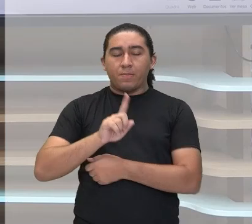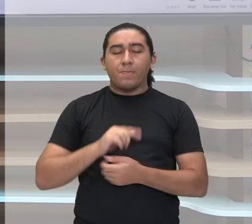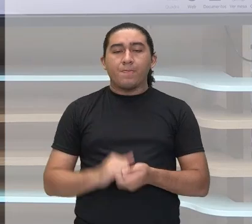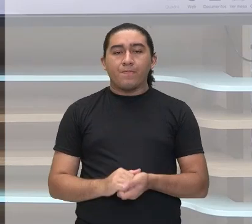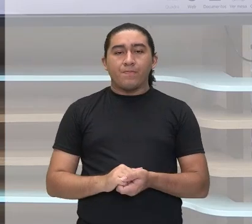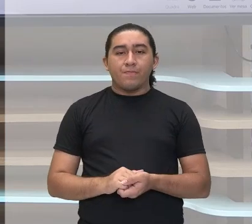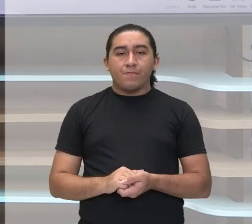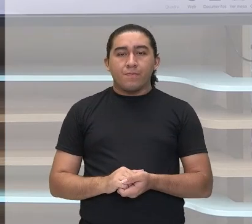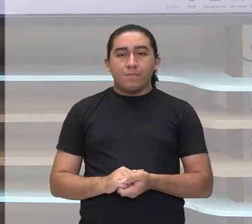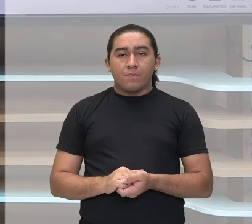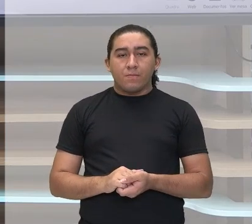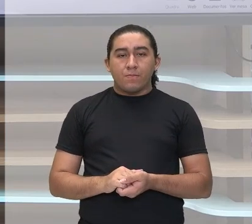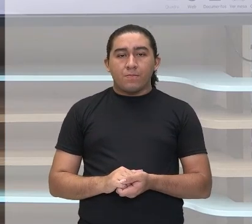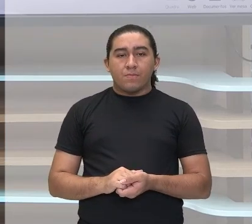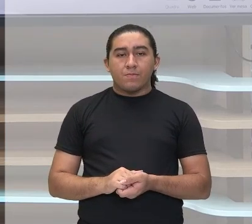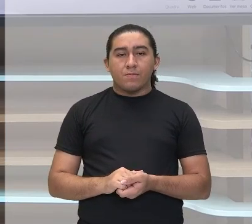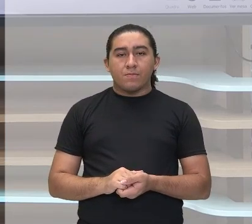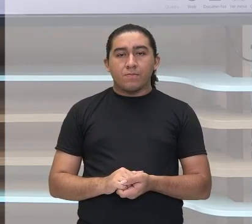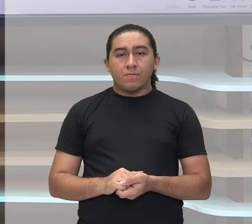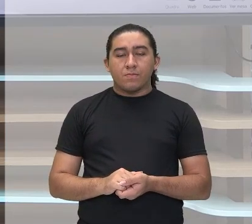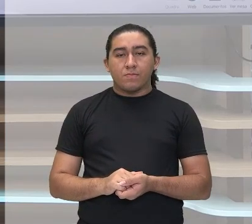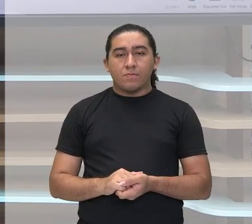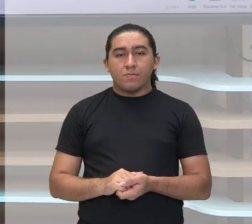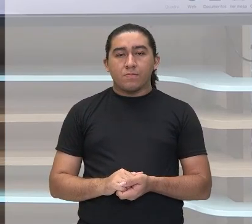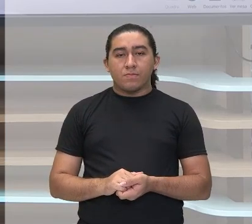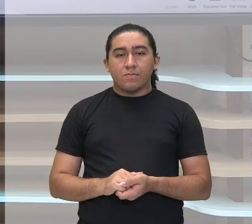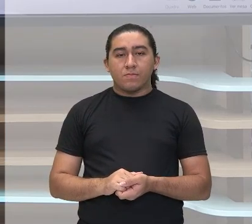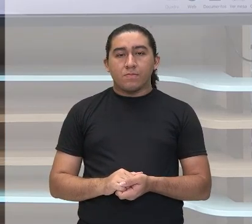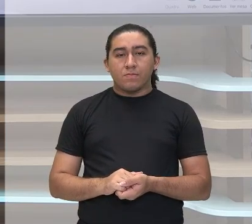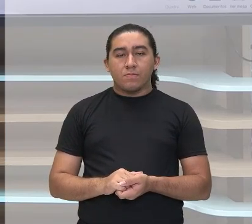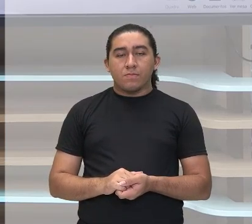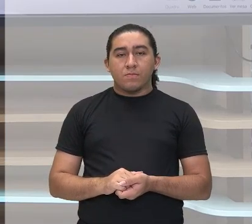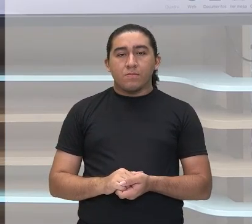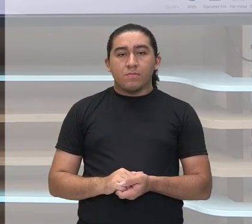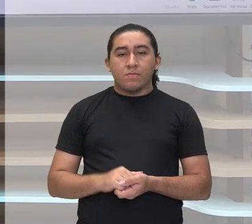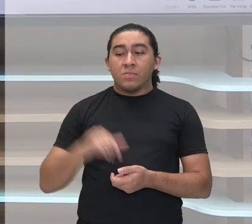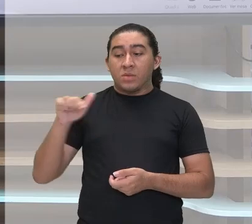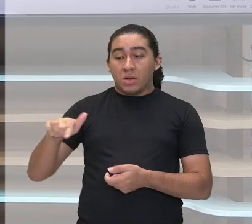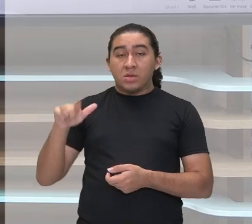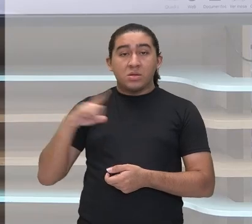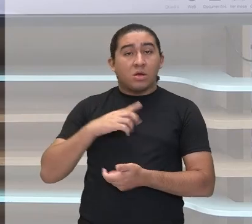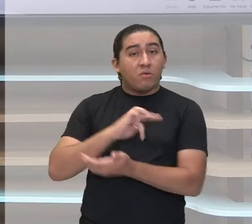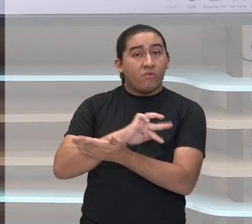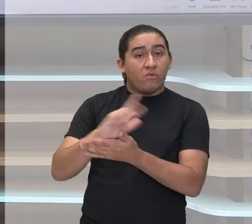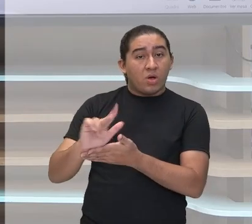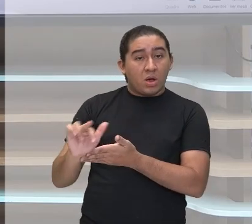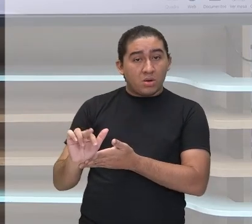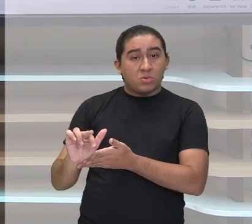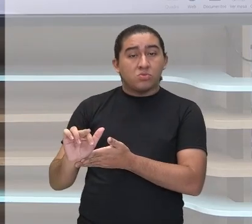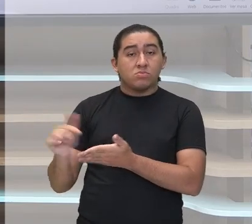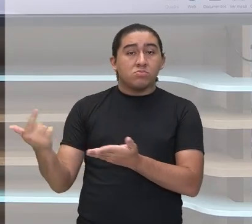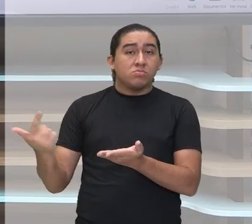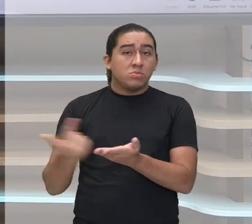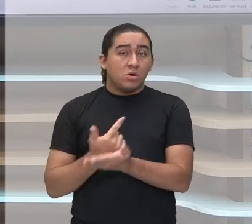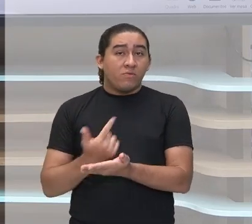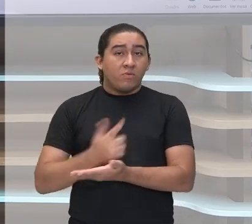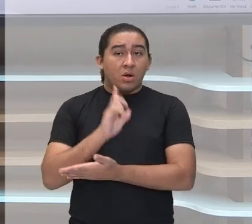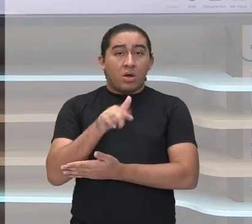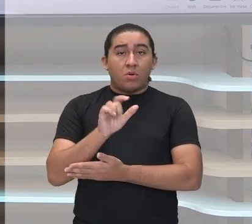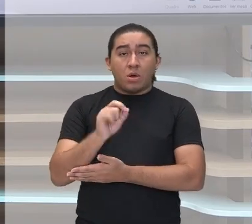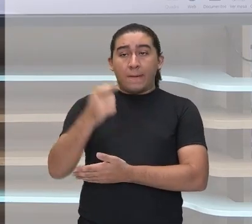trabalhado no realismo. No realismo tem muitos trabalhos voltados para